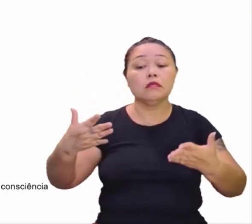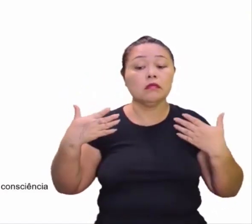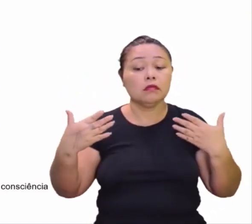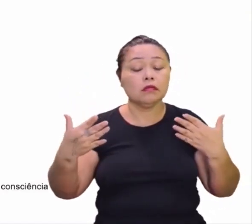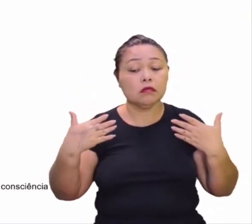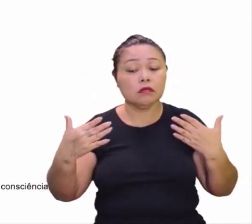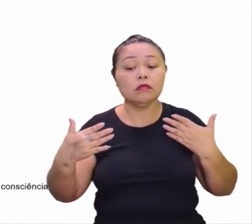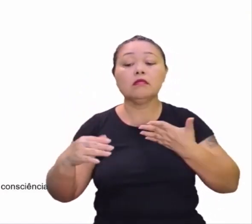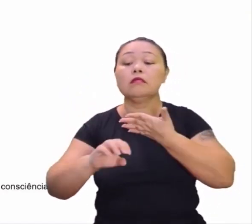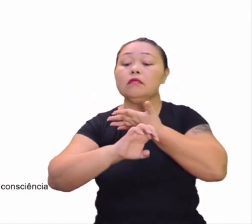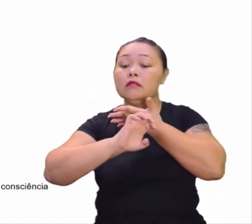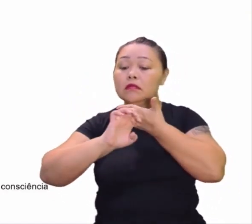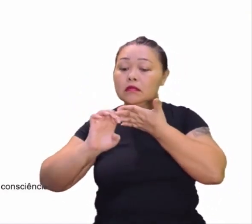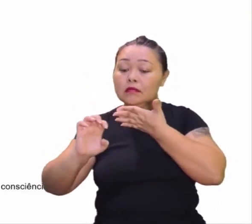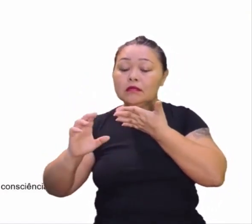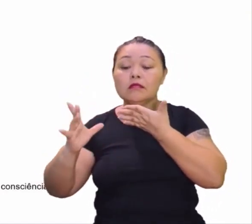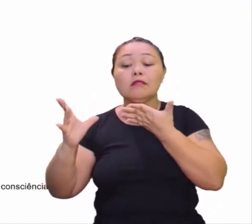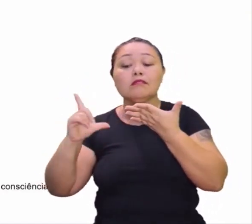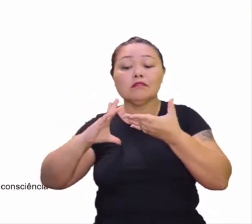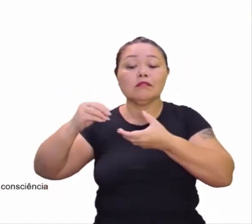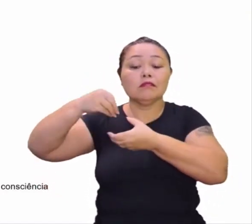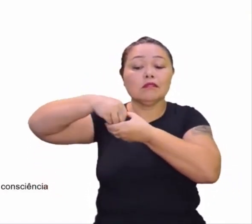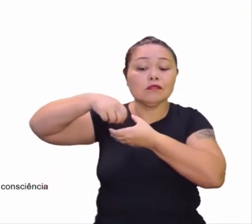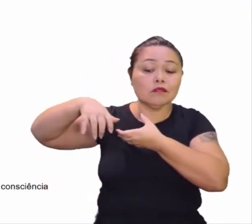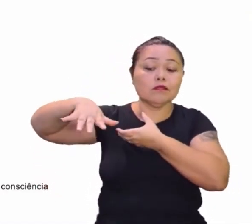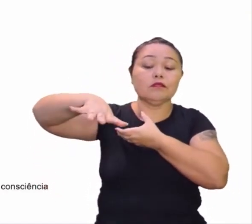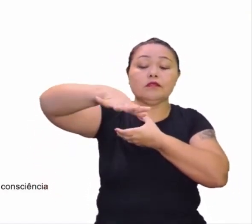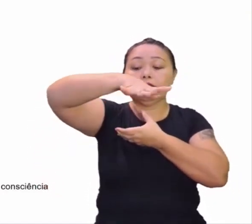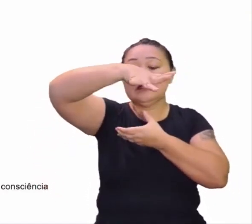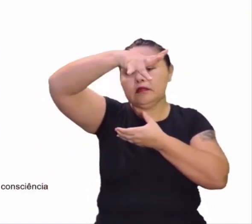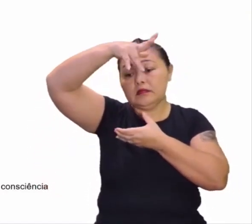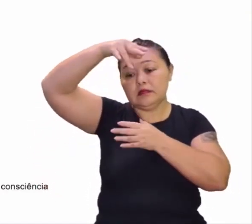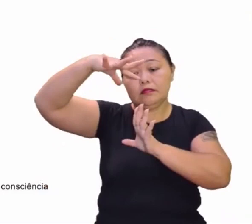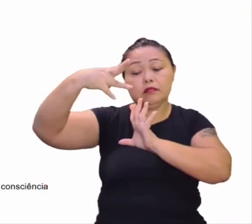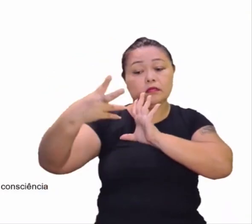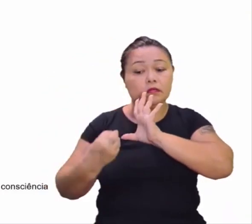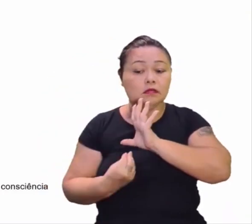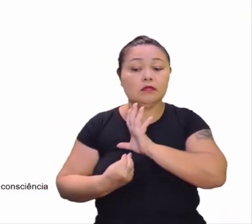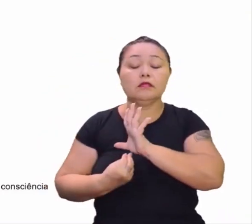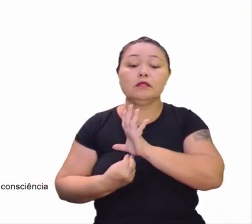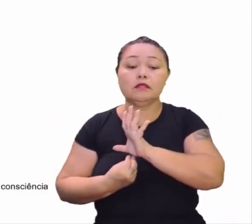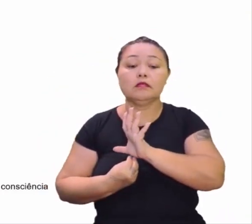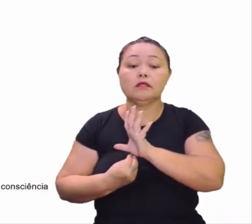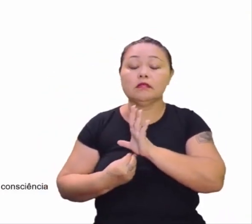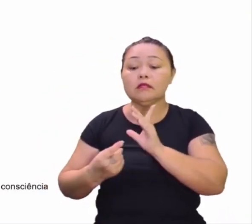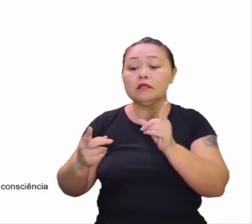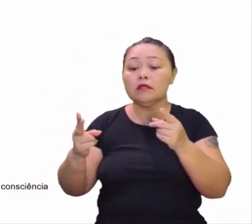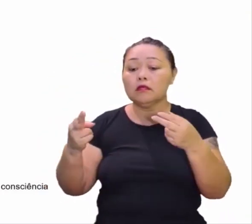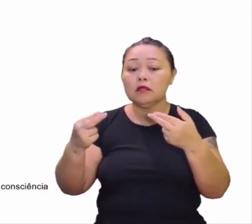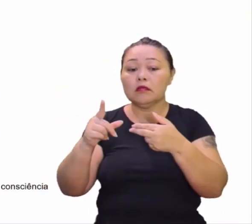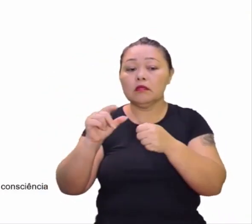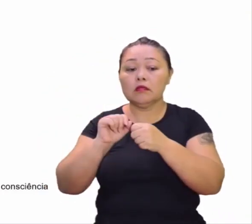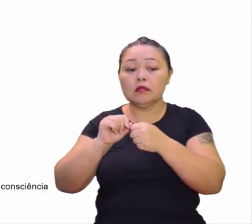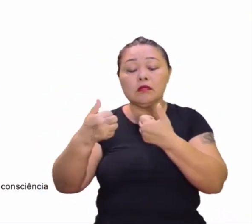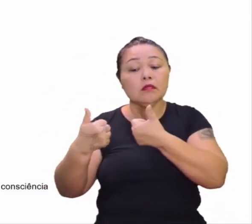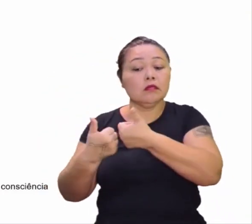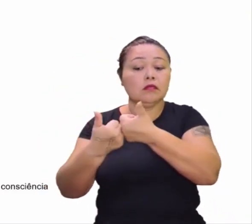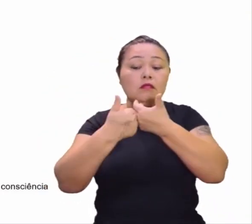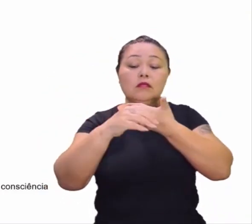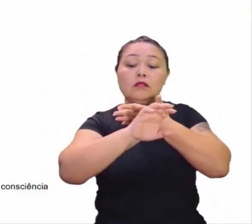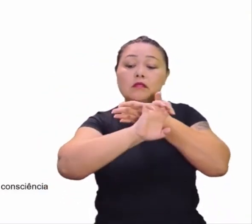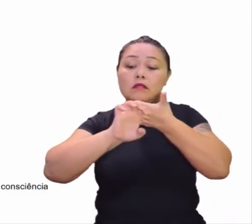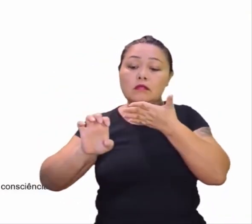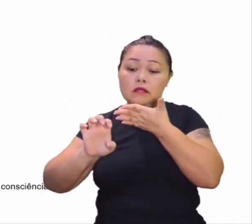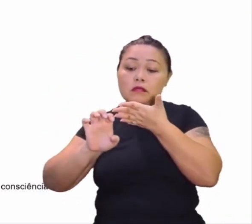clima equatorial também, né, porque faz parte dessa região amazônica que sofre aí a interferência por estar próximo da